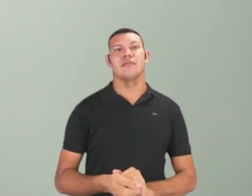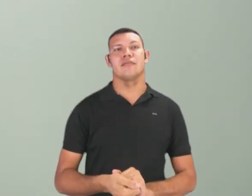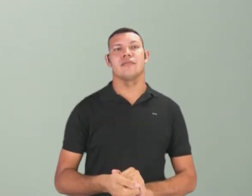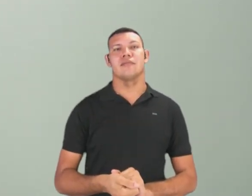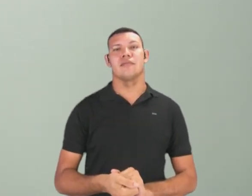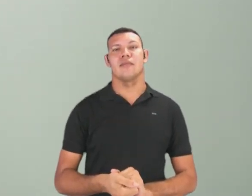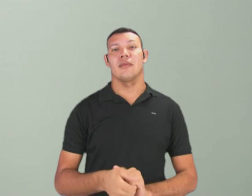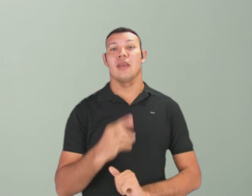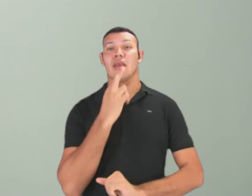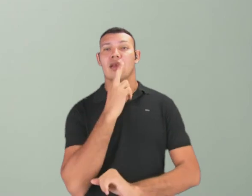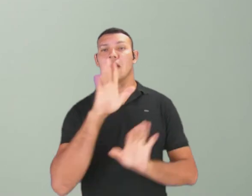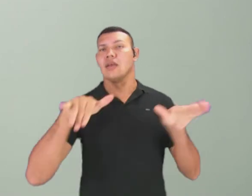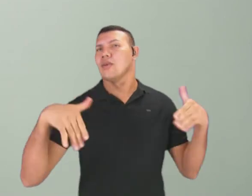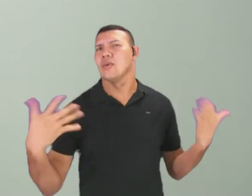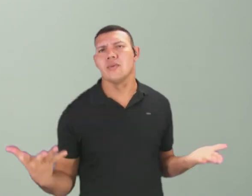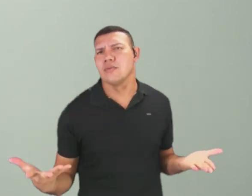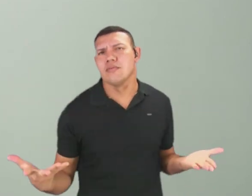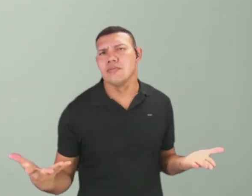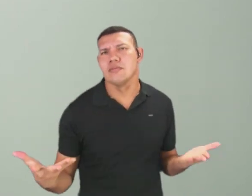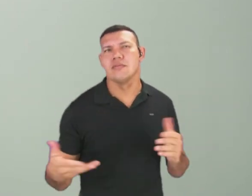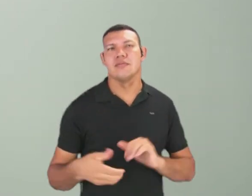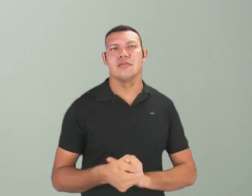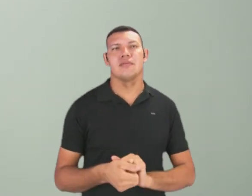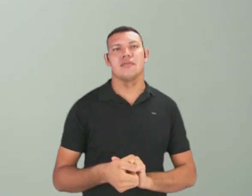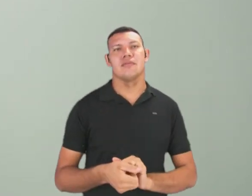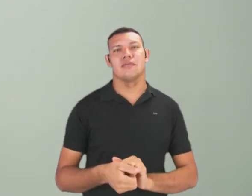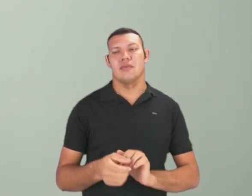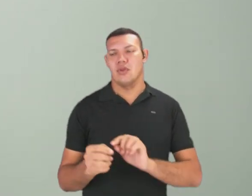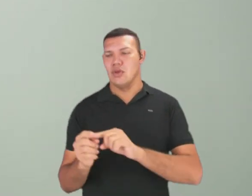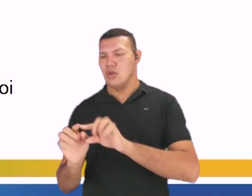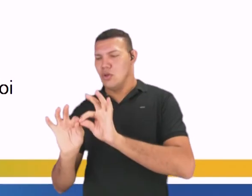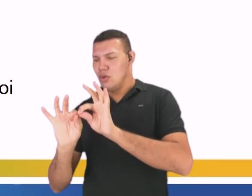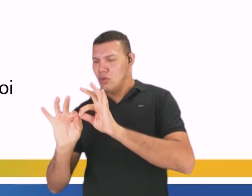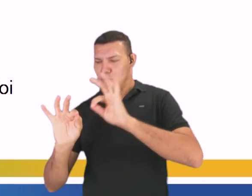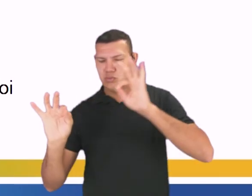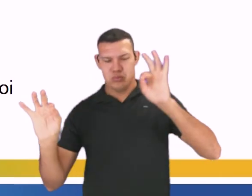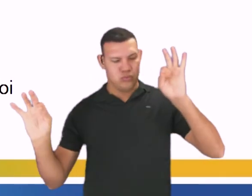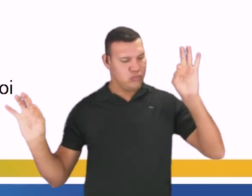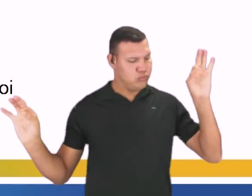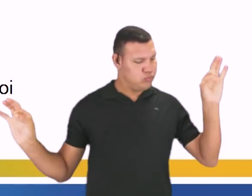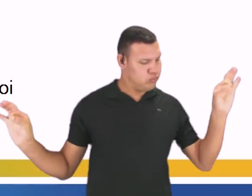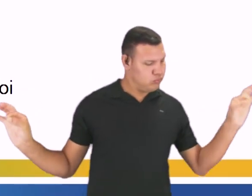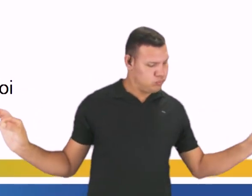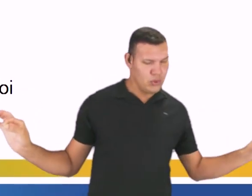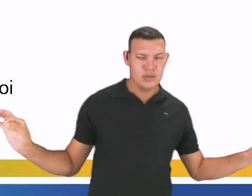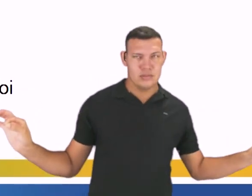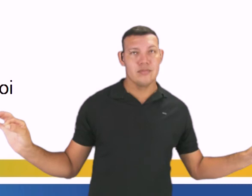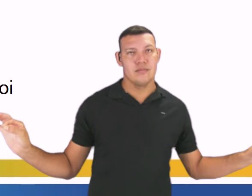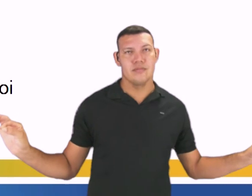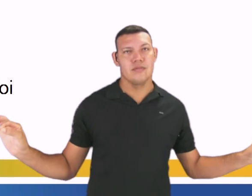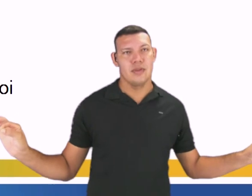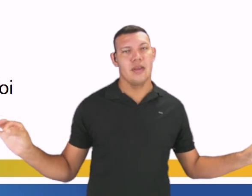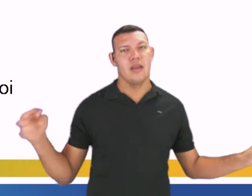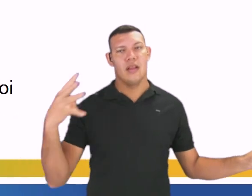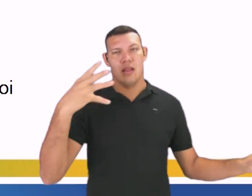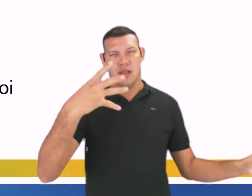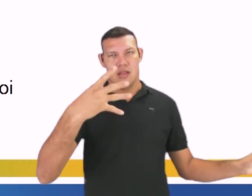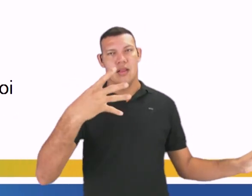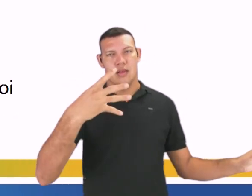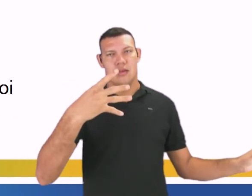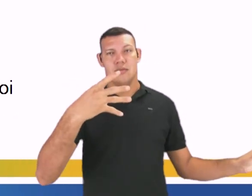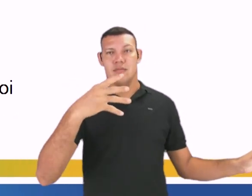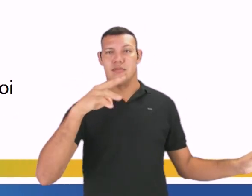como resposta da seguinte maneira: a que distância do canhão até o projétil caiu foi de